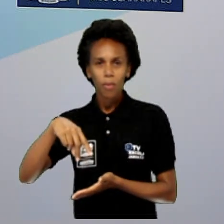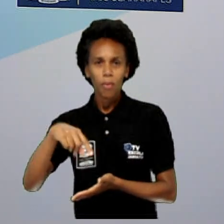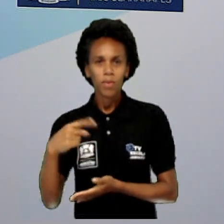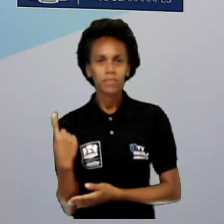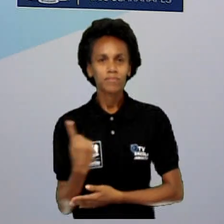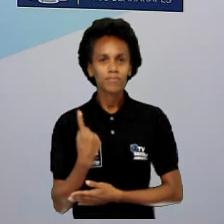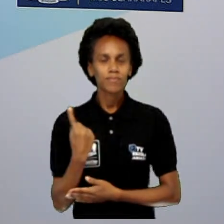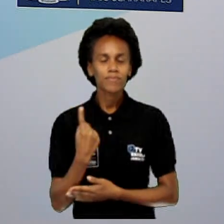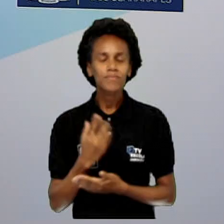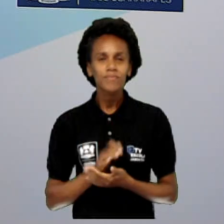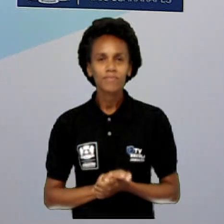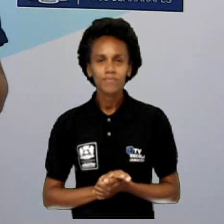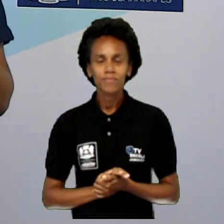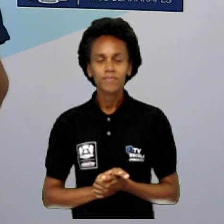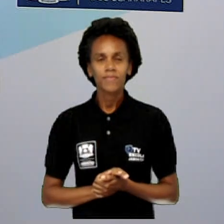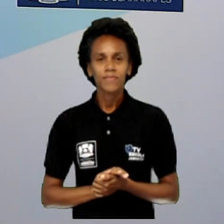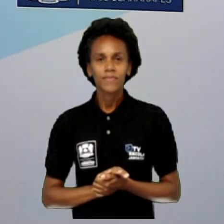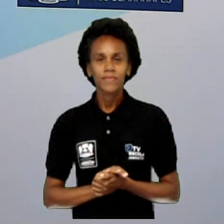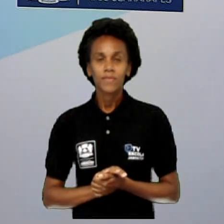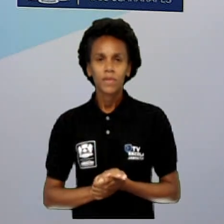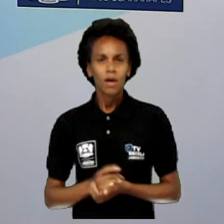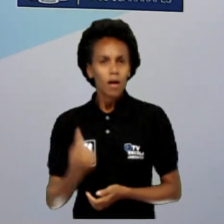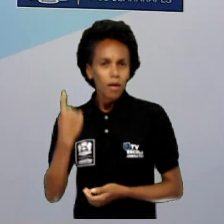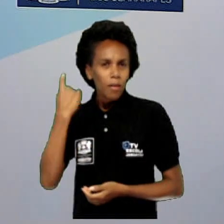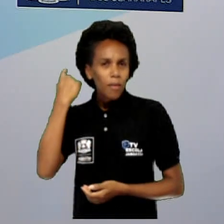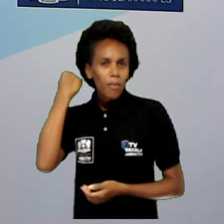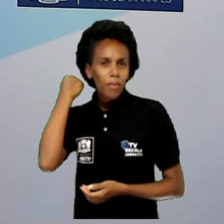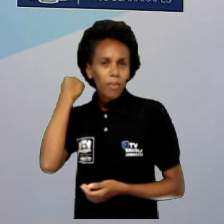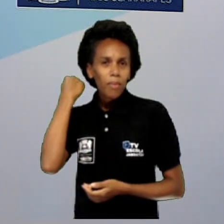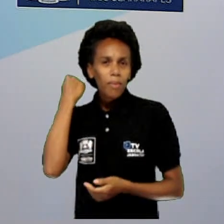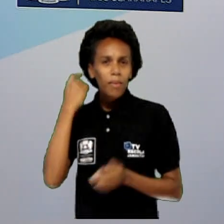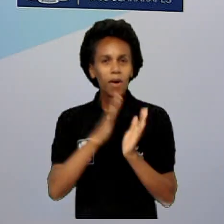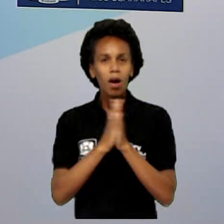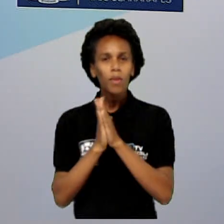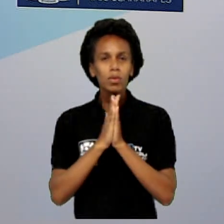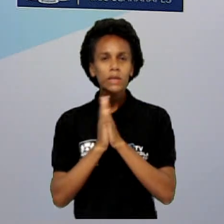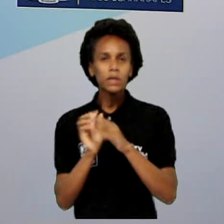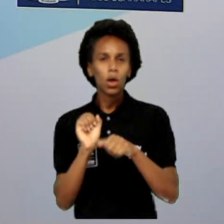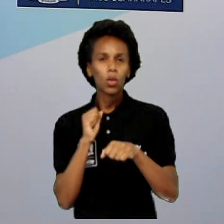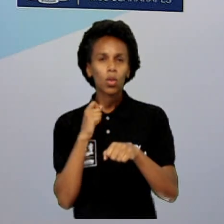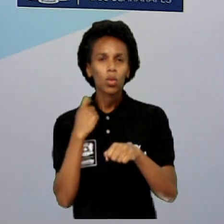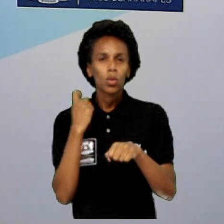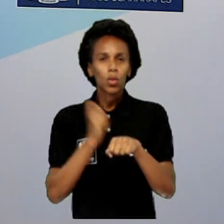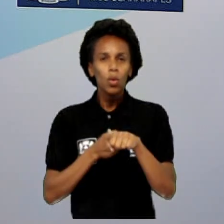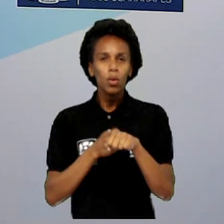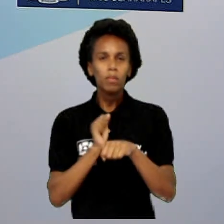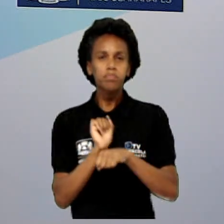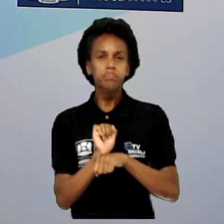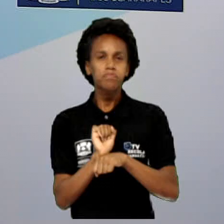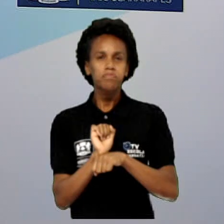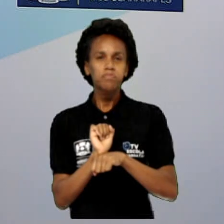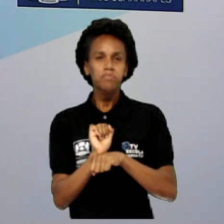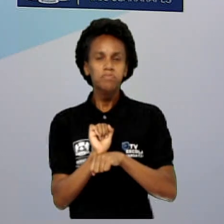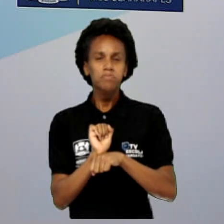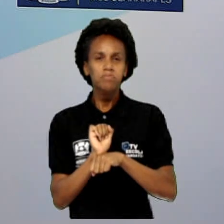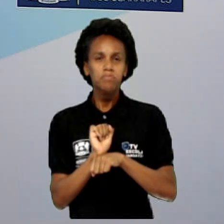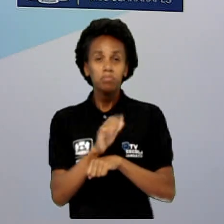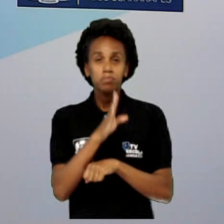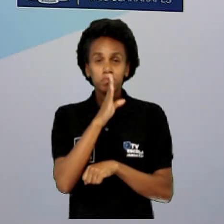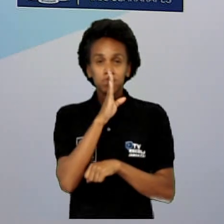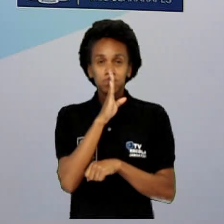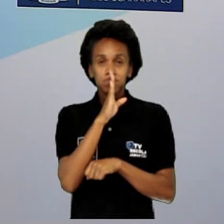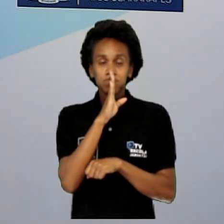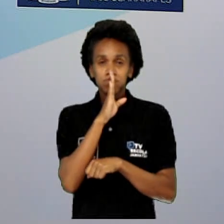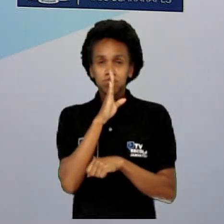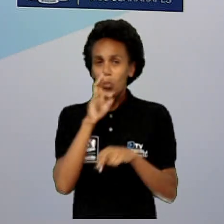Antigamente não, antigamente a brincadeira era aquela, a boneca era aquela coisinha dura, parada, né? Não sentava, não falava, graças